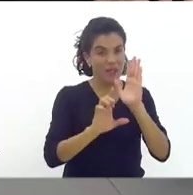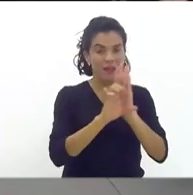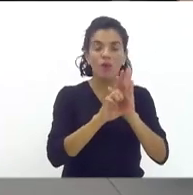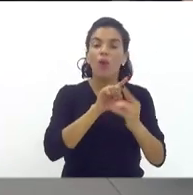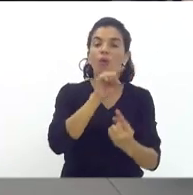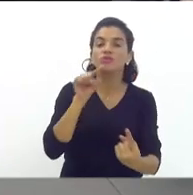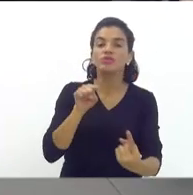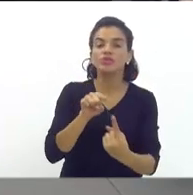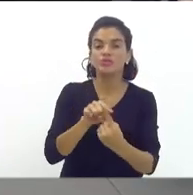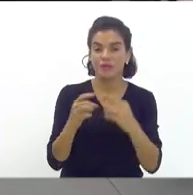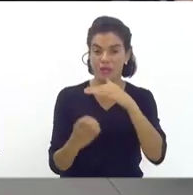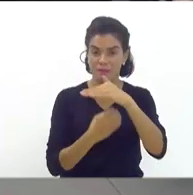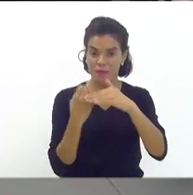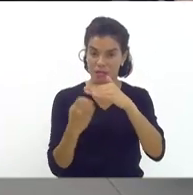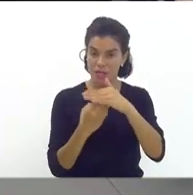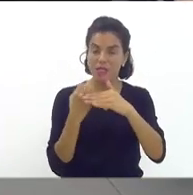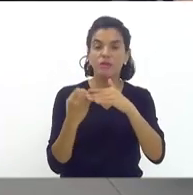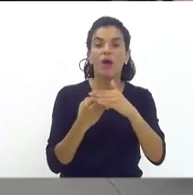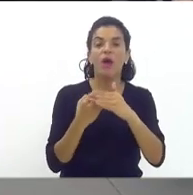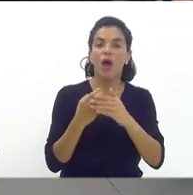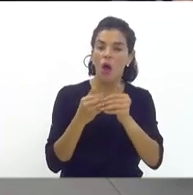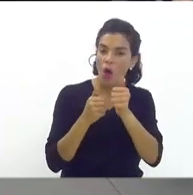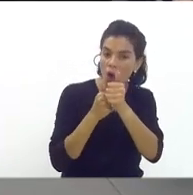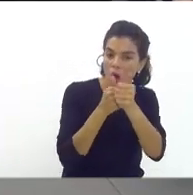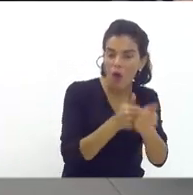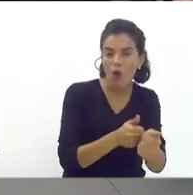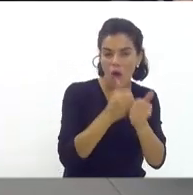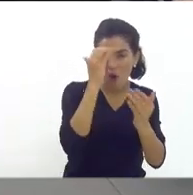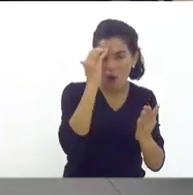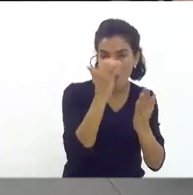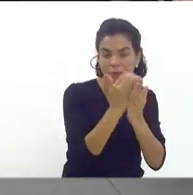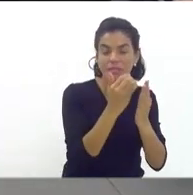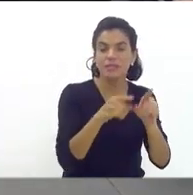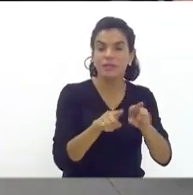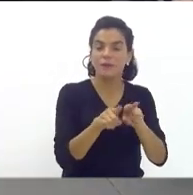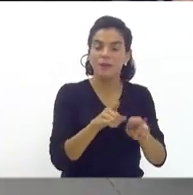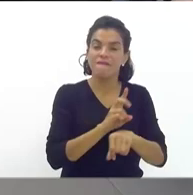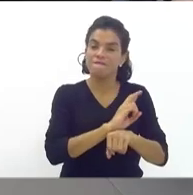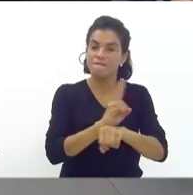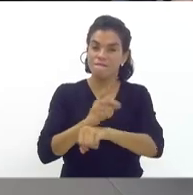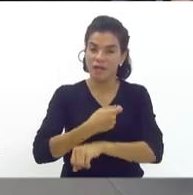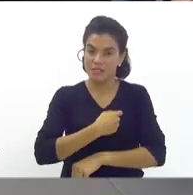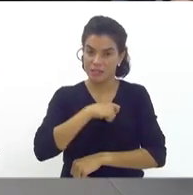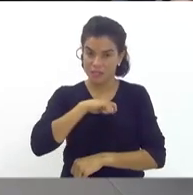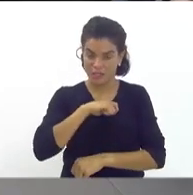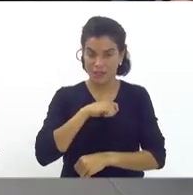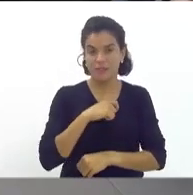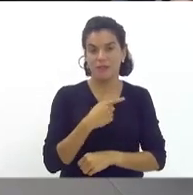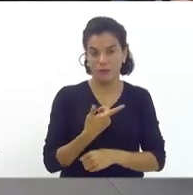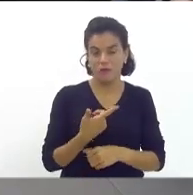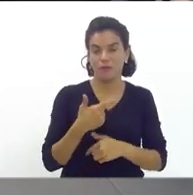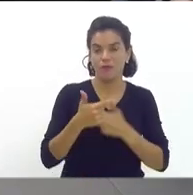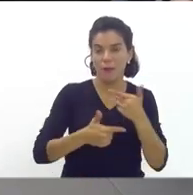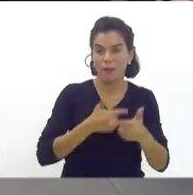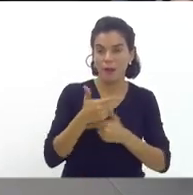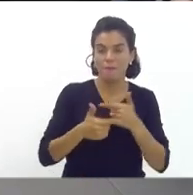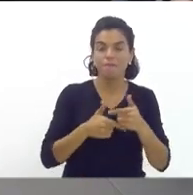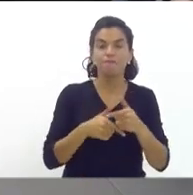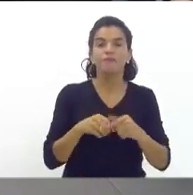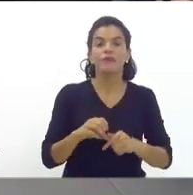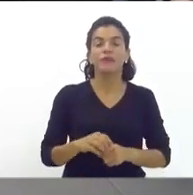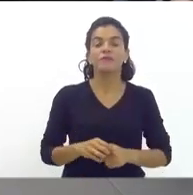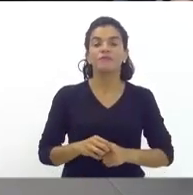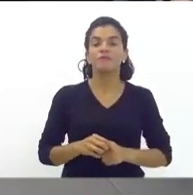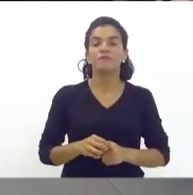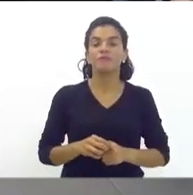finalidade exerceu o poder regulatório acompanhando o controlando a fiscalizando as concessões no Exercício suas atividades pugnar a